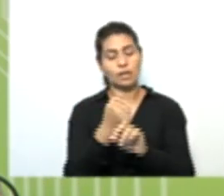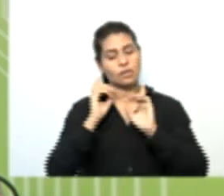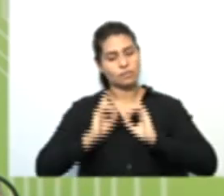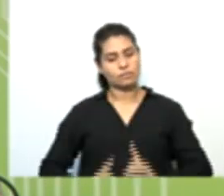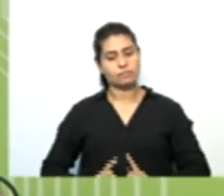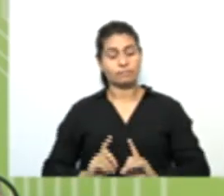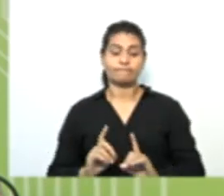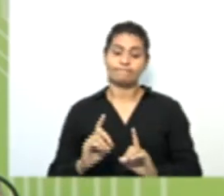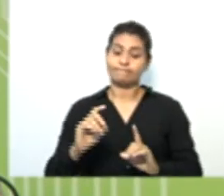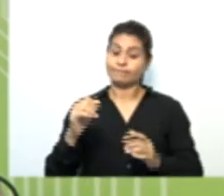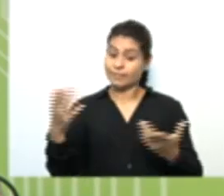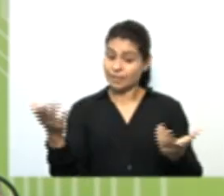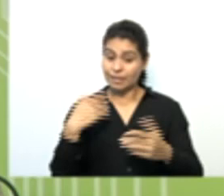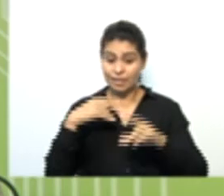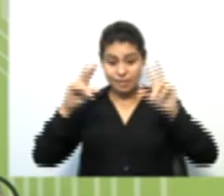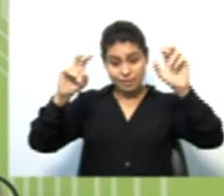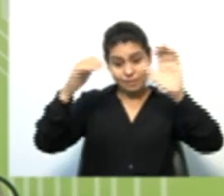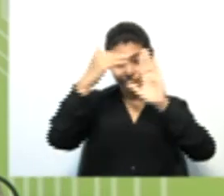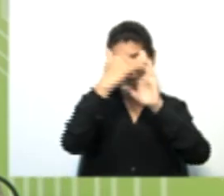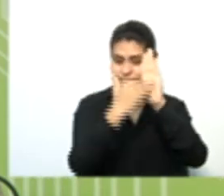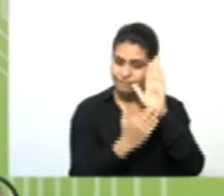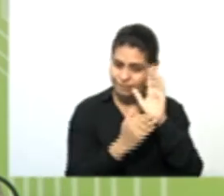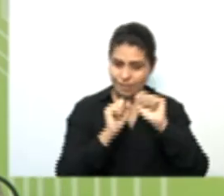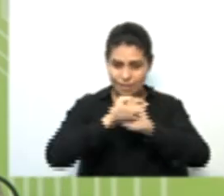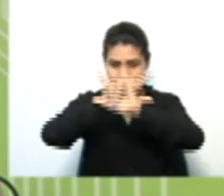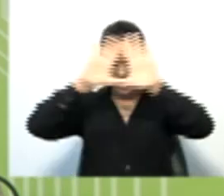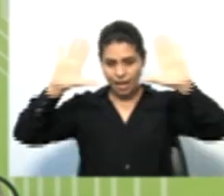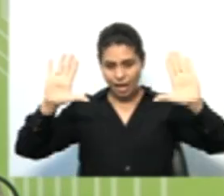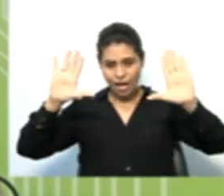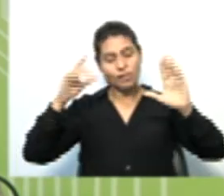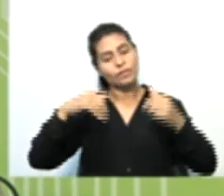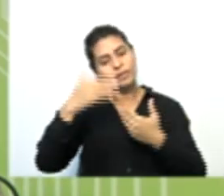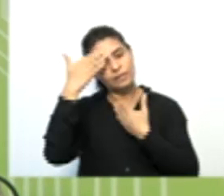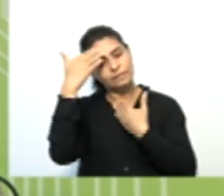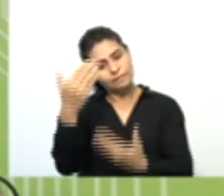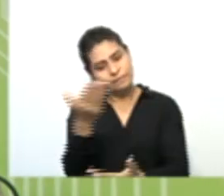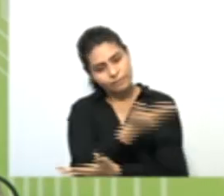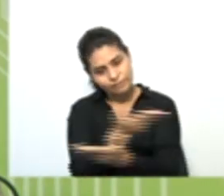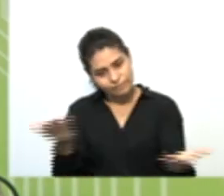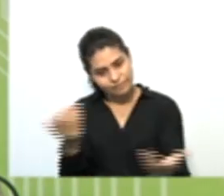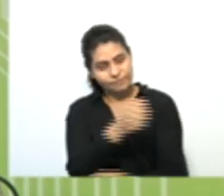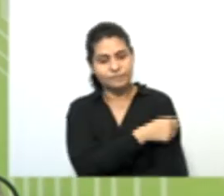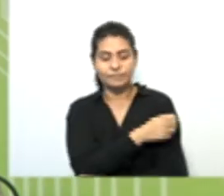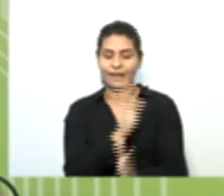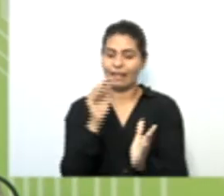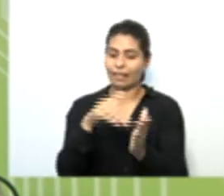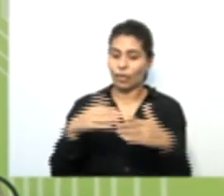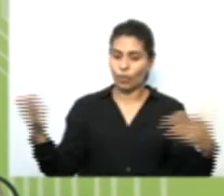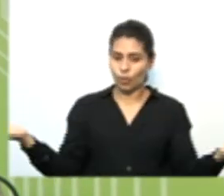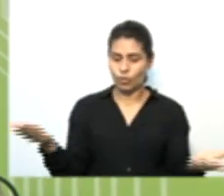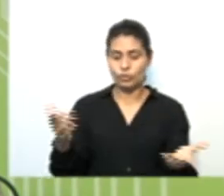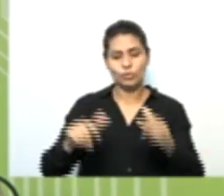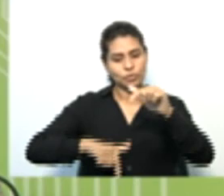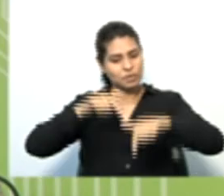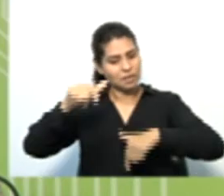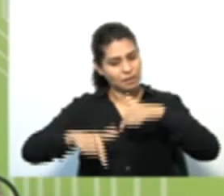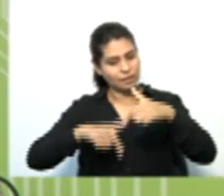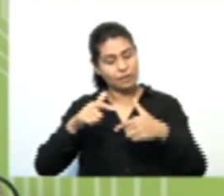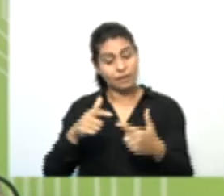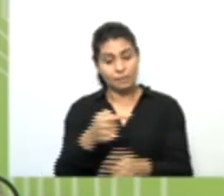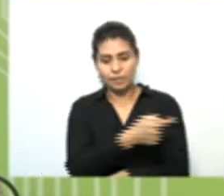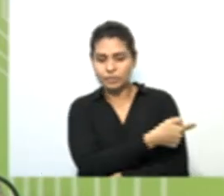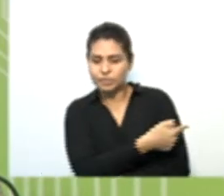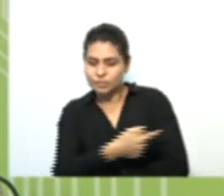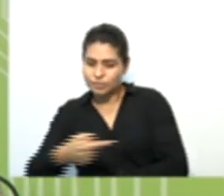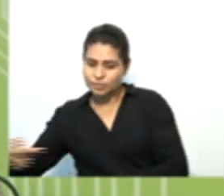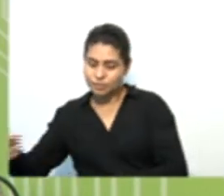democrática. A gente espera que esses temas tenham ficado claros. Eu gostaria de agradecer a participação de vocês até aqui, os trabalhos que vocês fizeram ao longo da